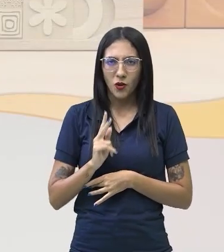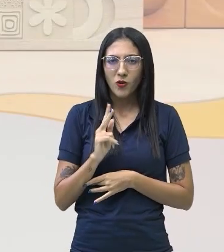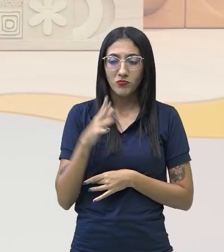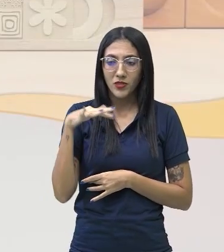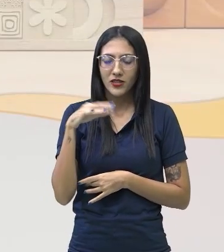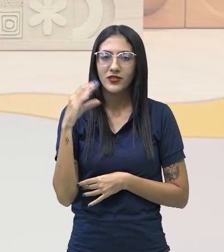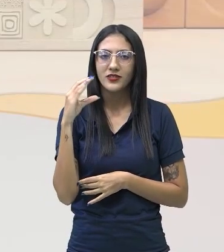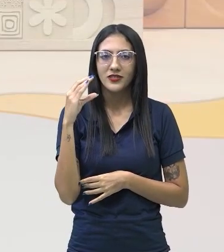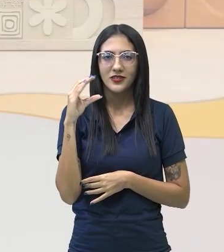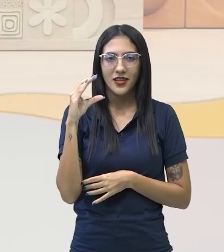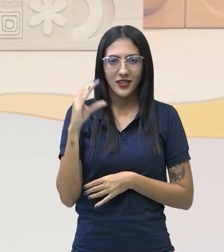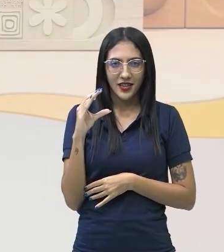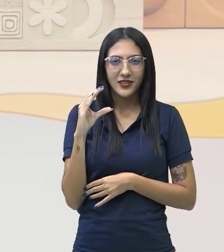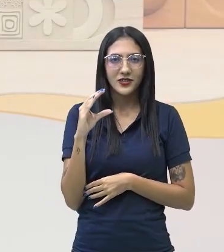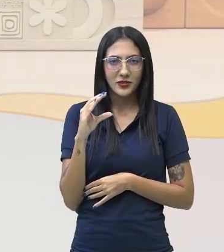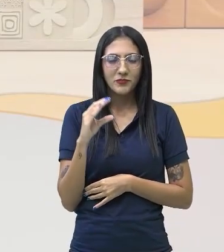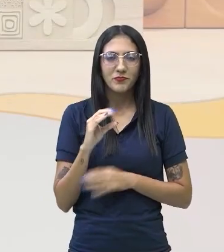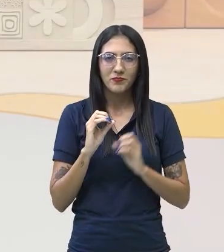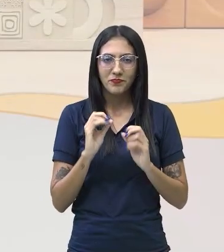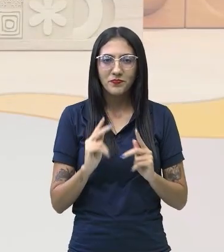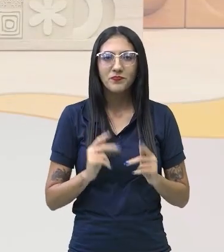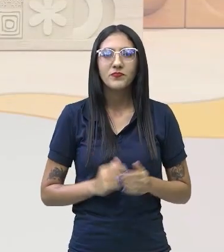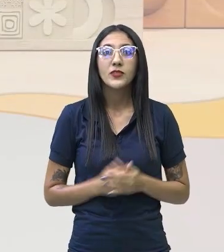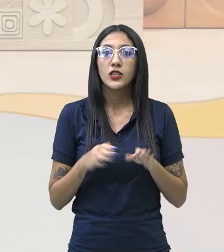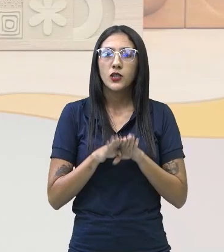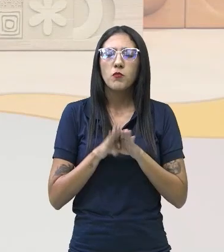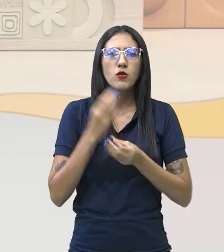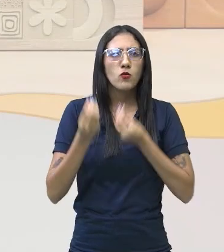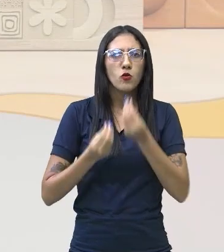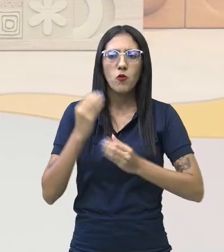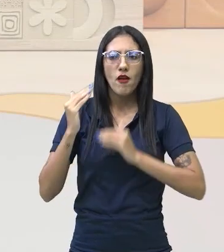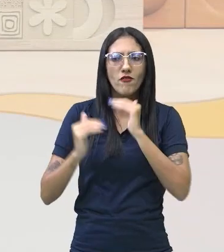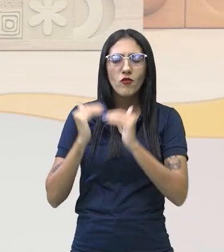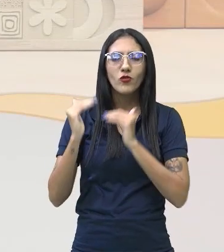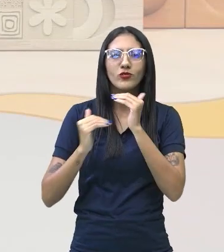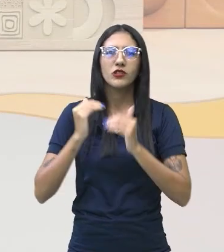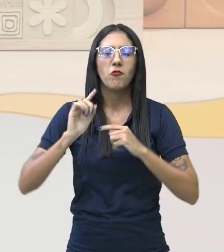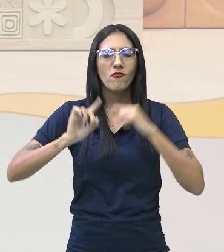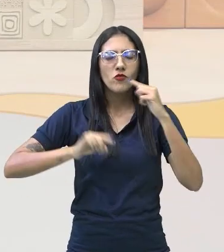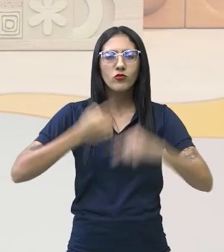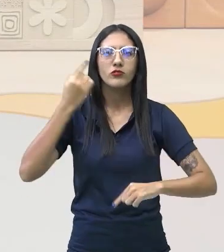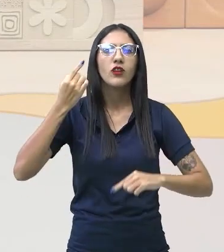ciência, tá certo? E a evolução, então, desse